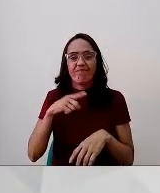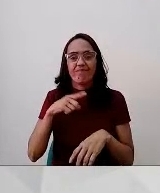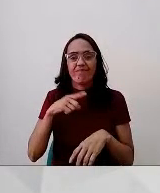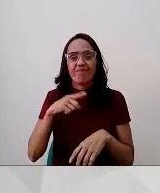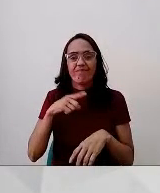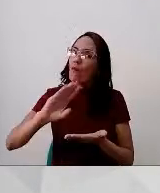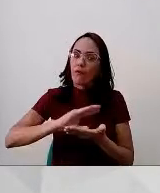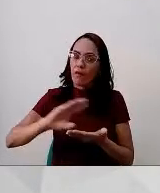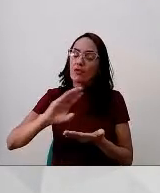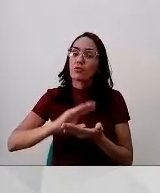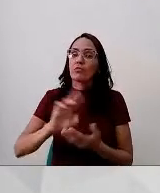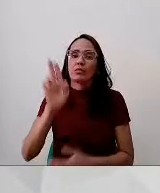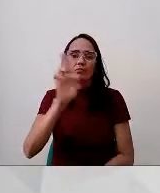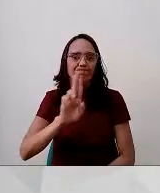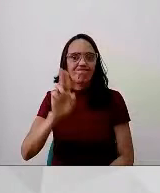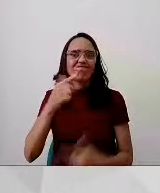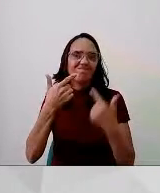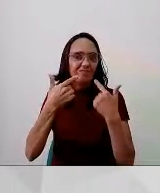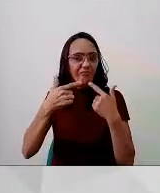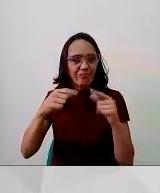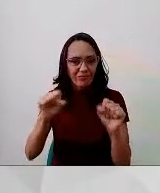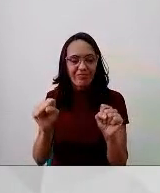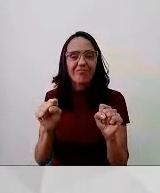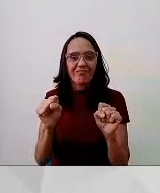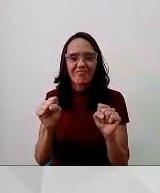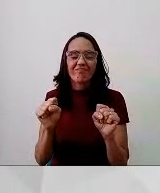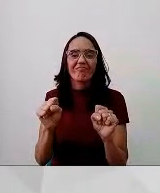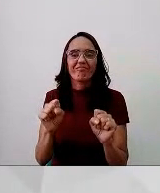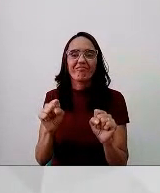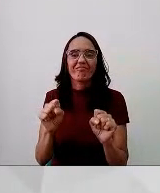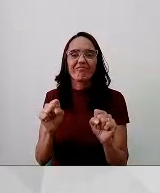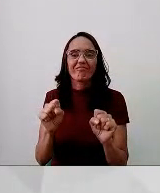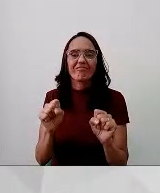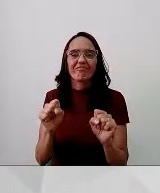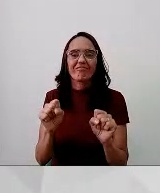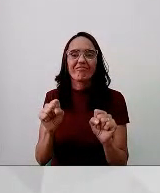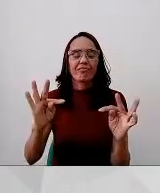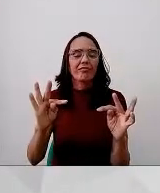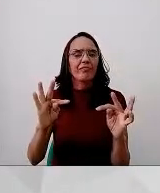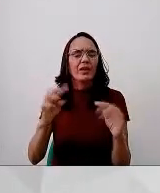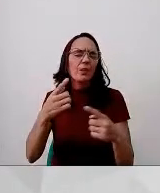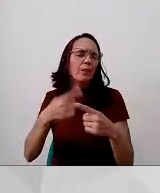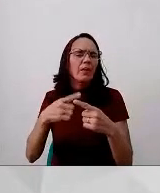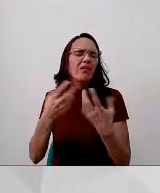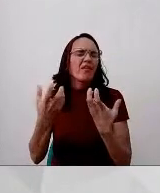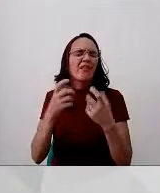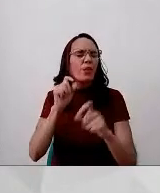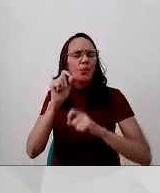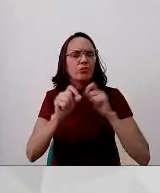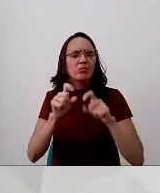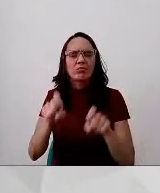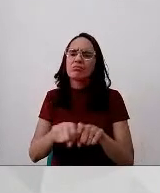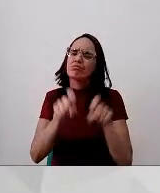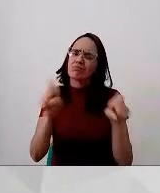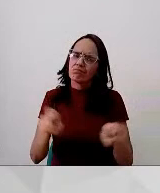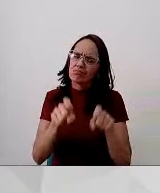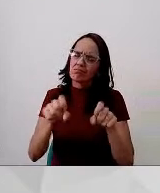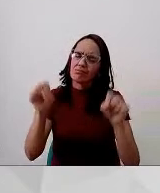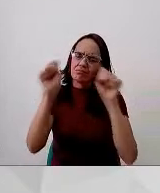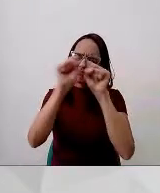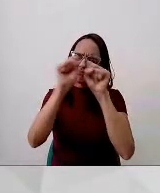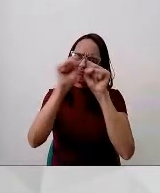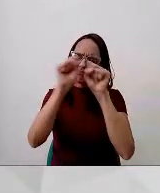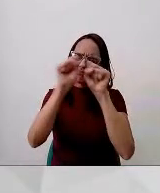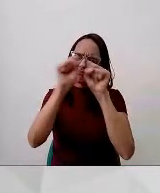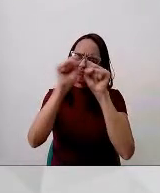né? Na verdade, eles queriam que os computadores, né, tivessem um sistema operacional